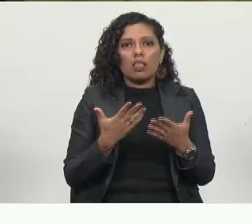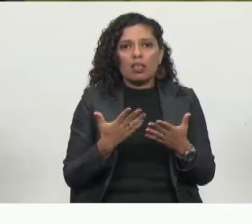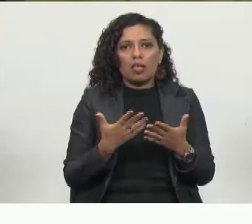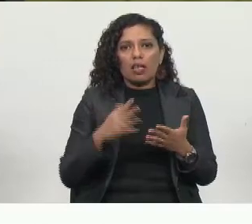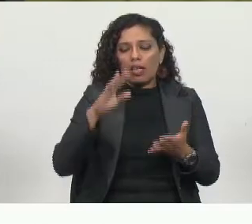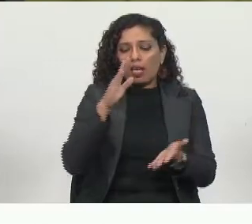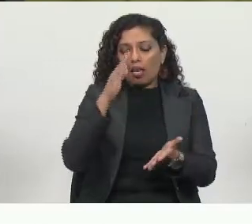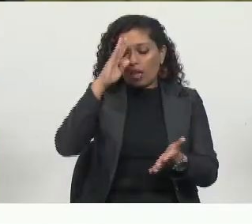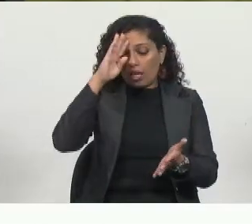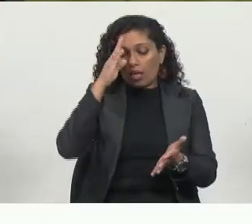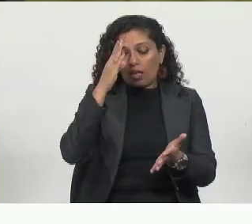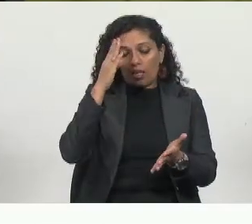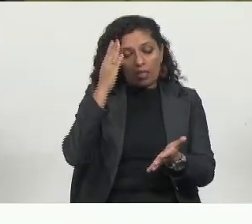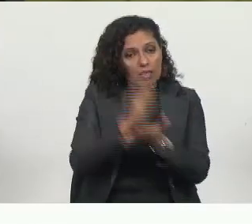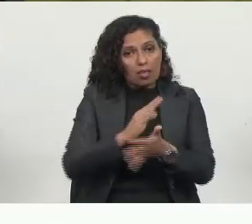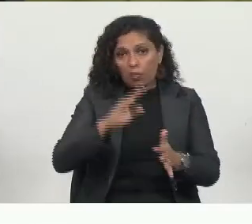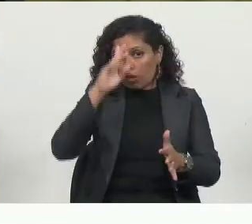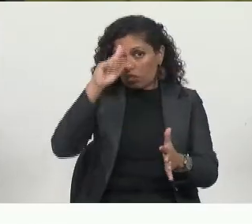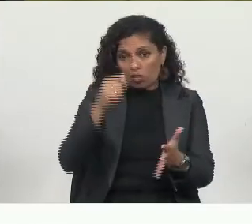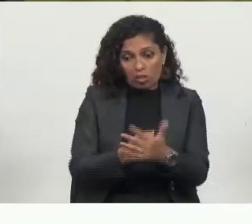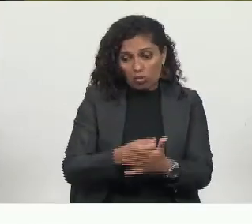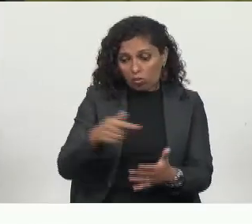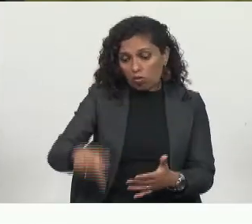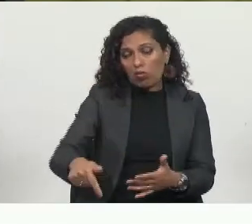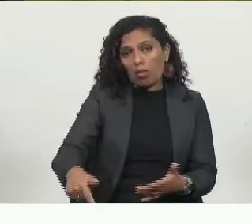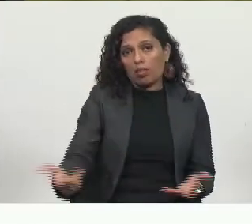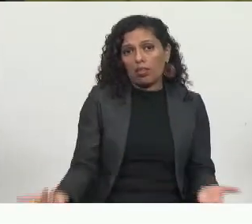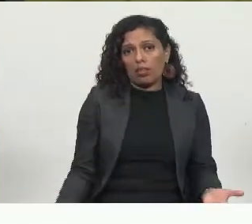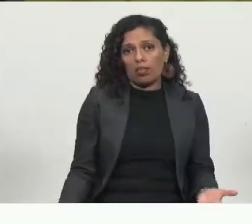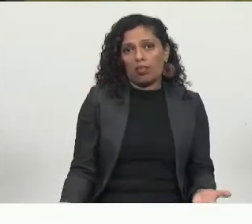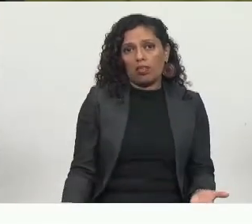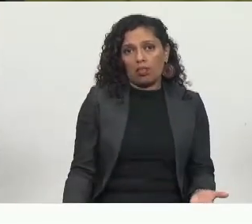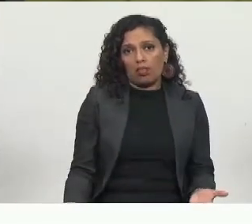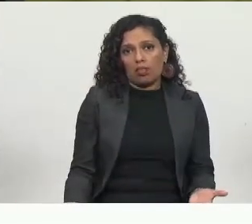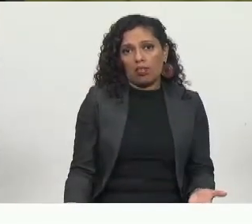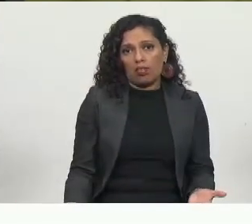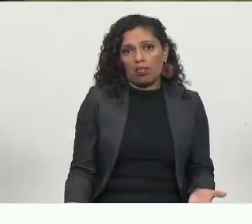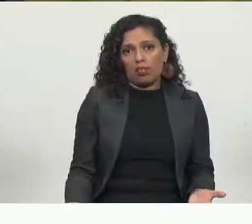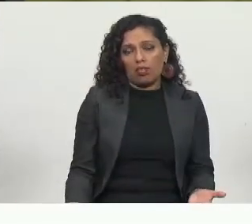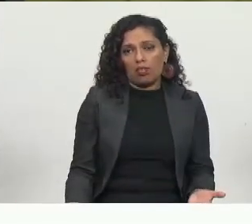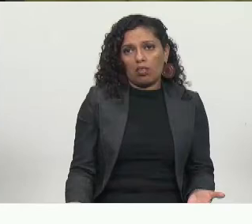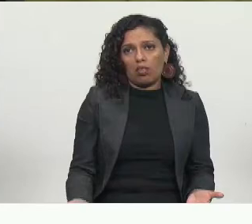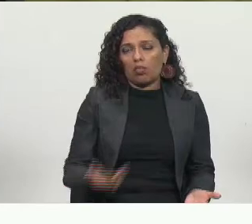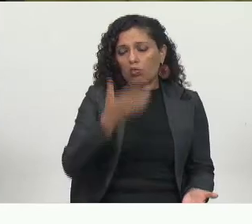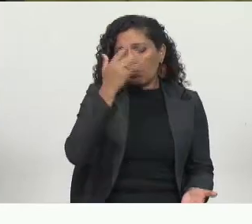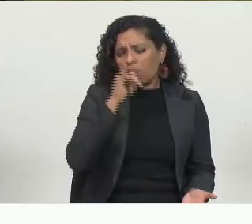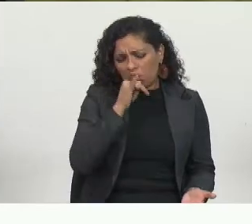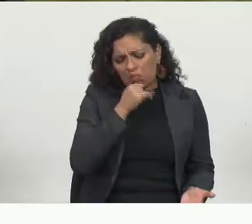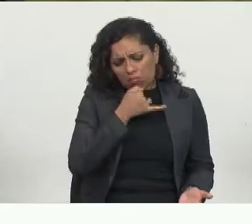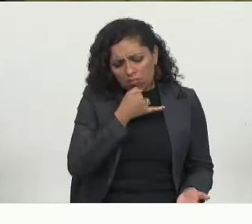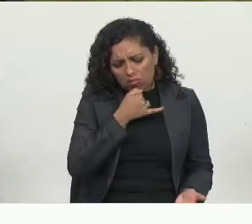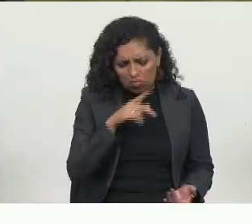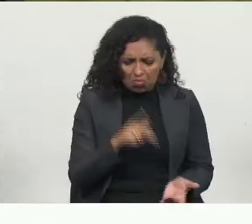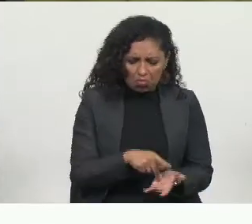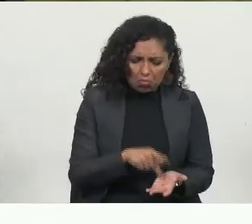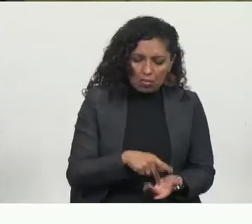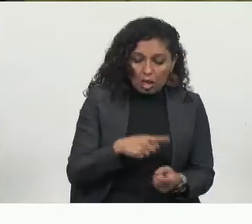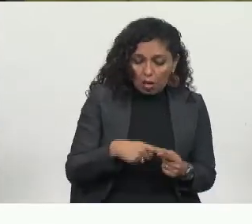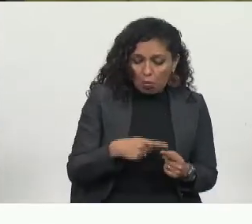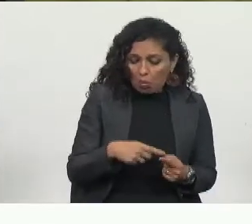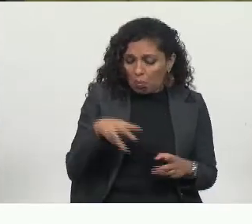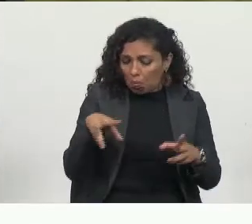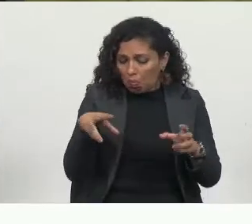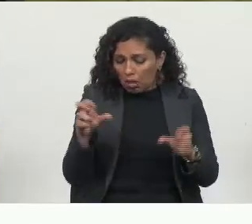tomadas. É uma pena isso. Fico muito triste porque as pessoas não percebem, deputado Quinoploc, que quando